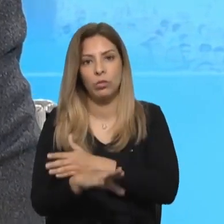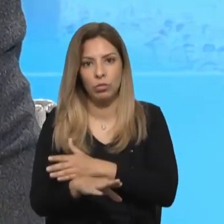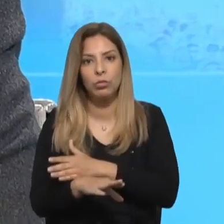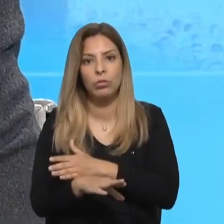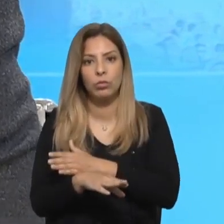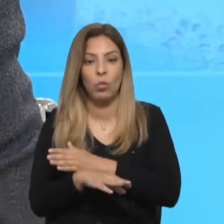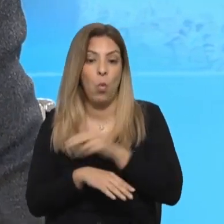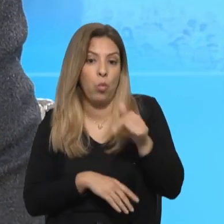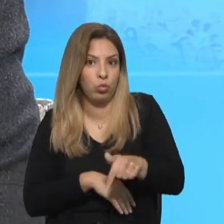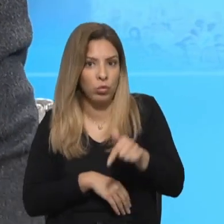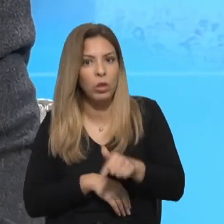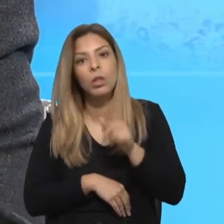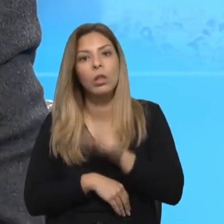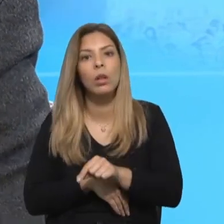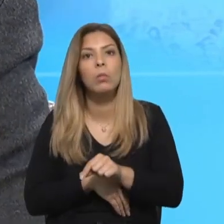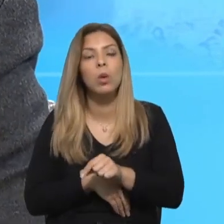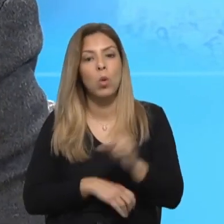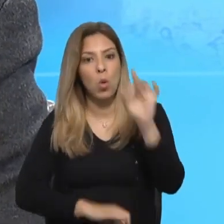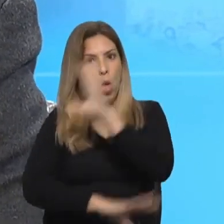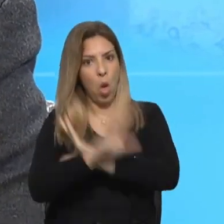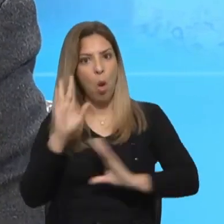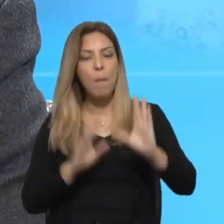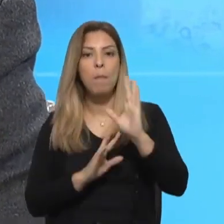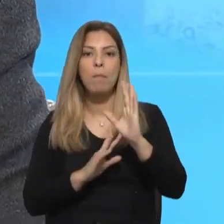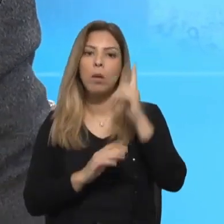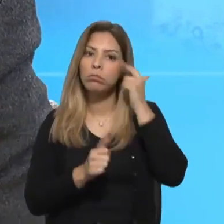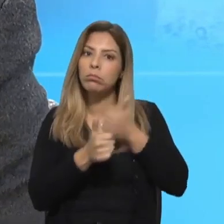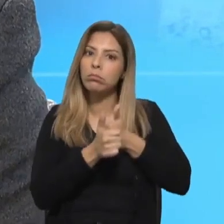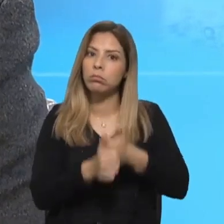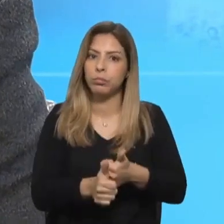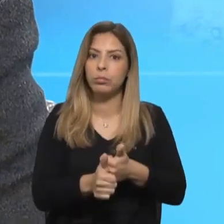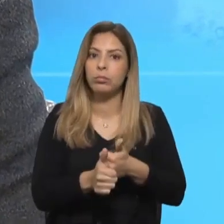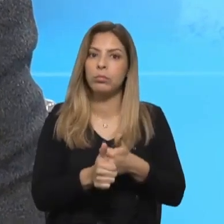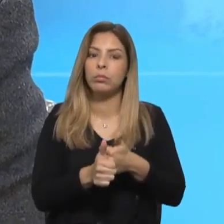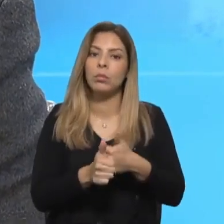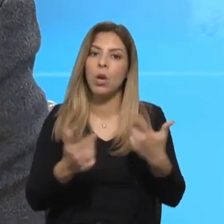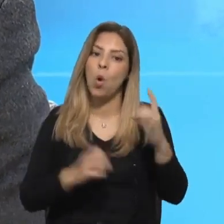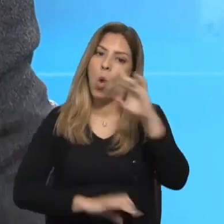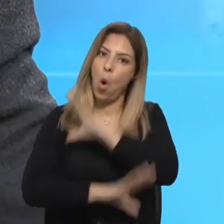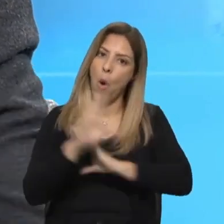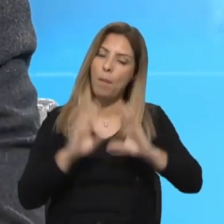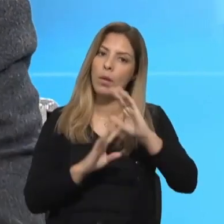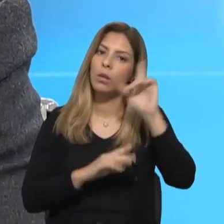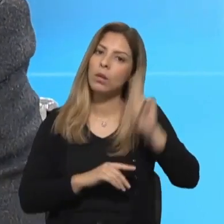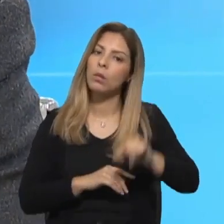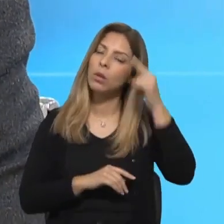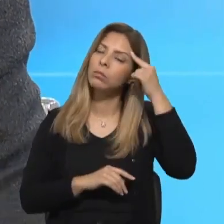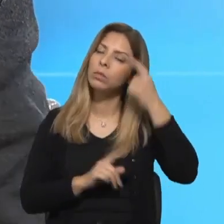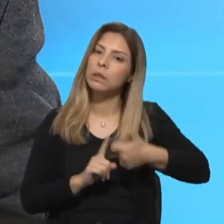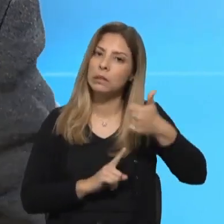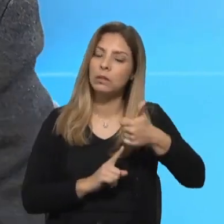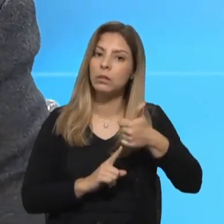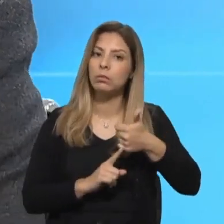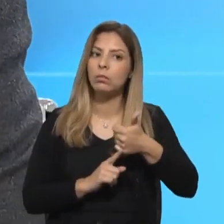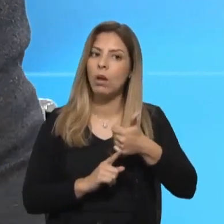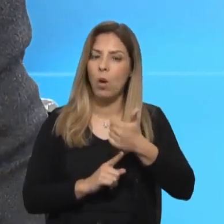hoje, e sobretudo a Europa como lugar de recepção de migrantes. A Europa e os europeus foram os grandes migrantes. Ao longo